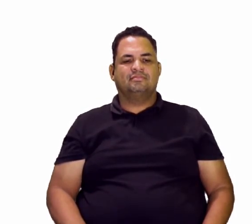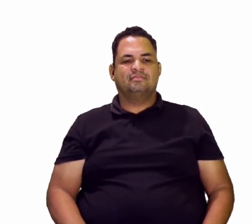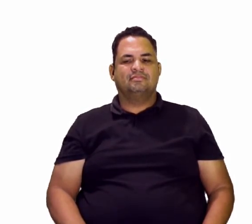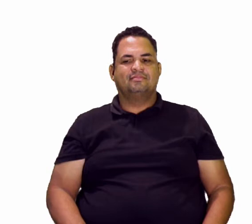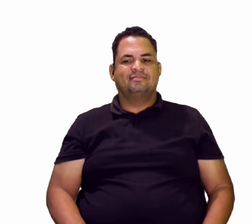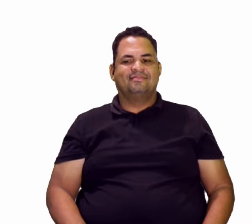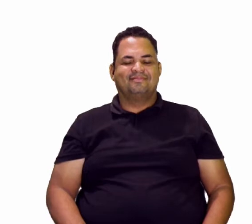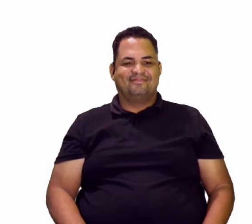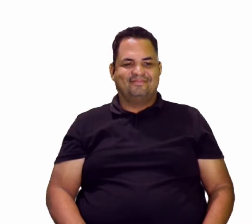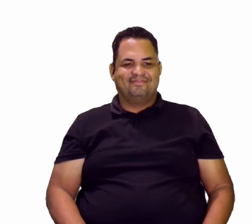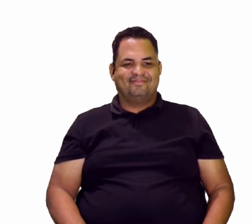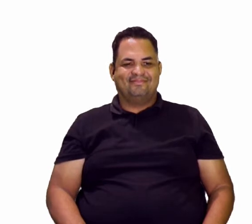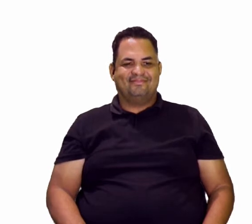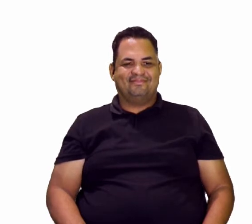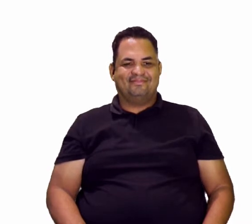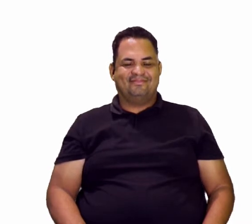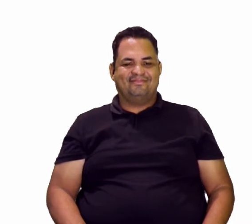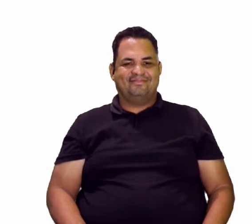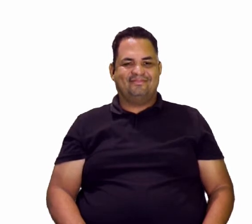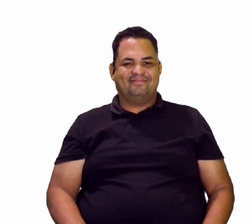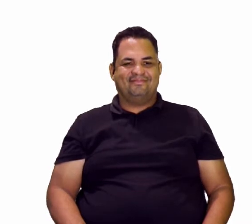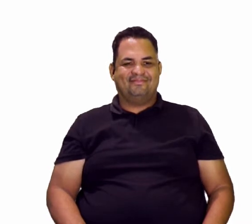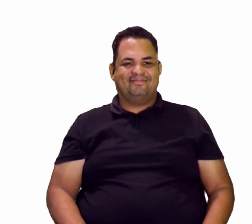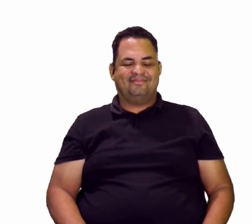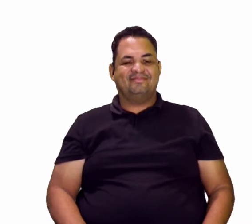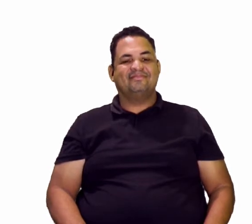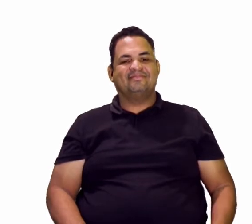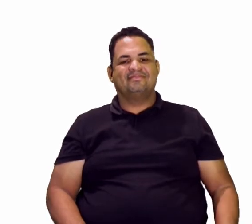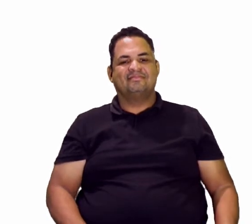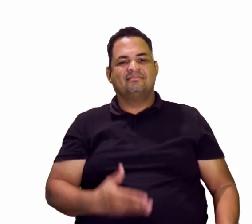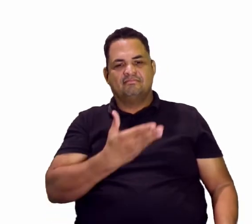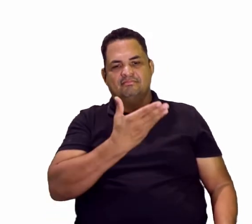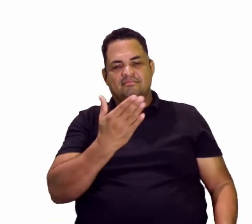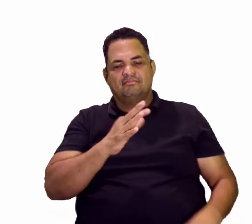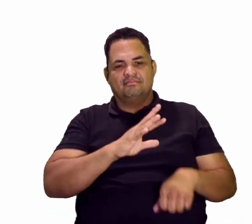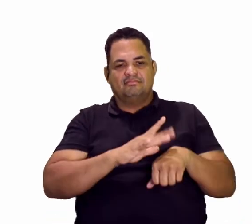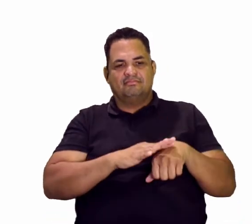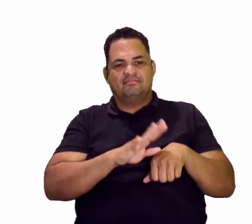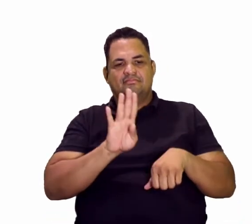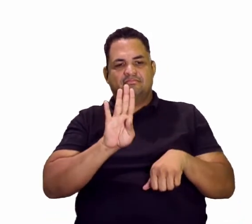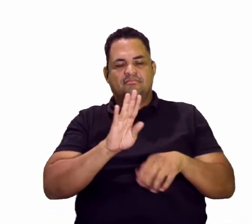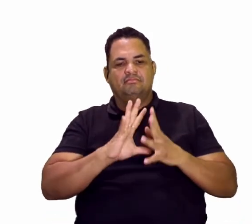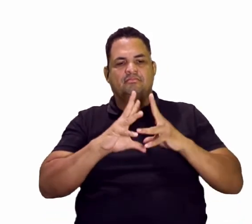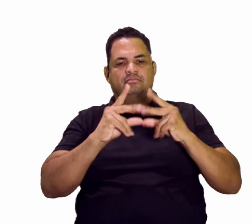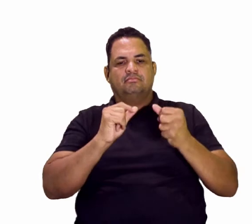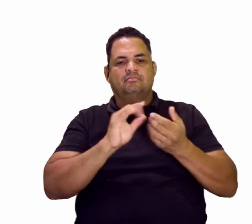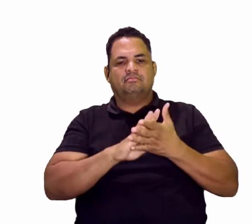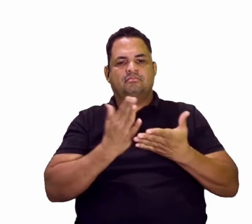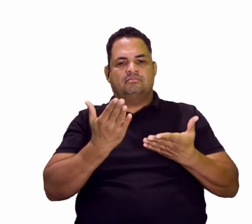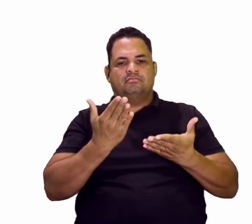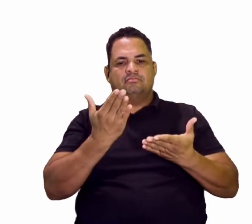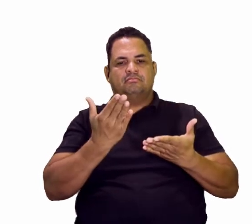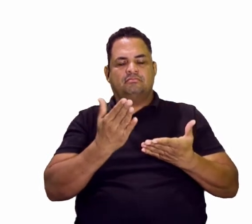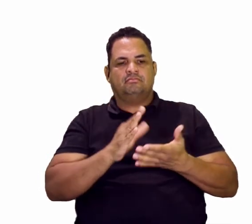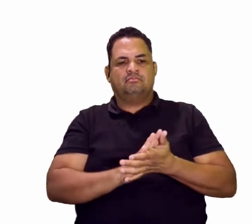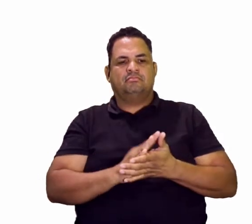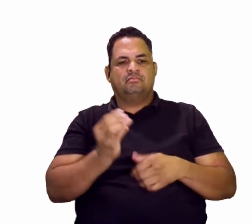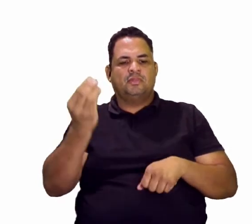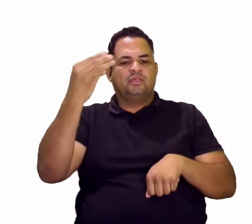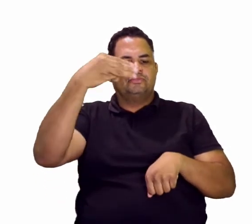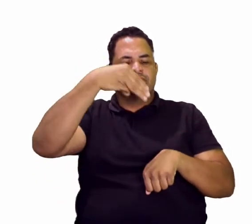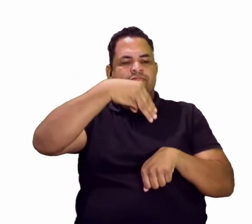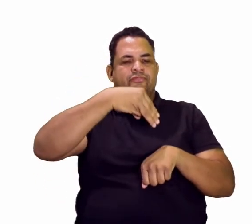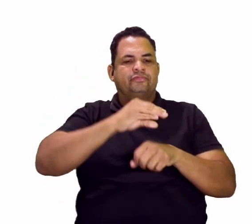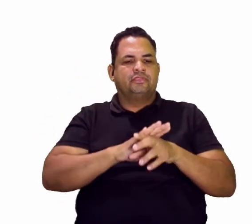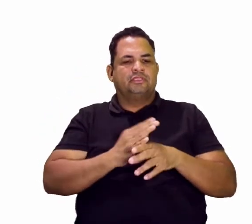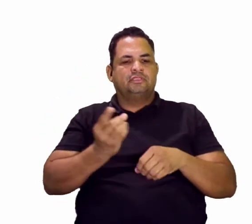Sam. E malária. Será que essas doenças da letra B são todas provocadas por vírus,